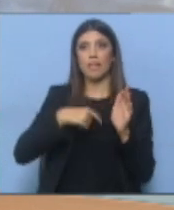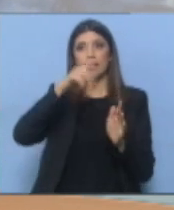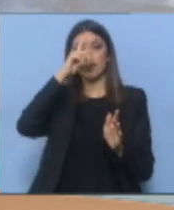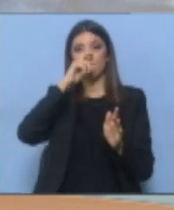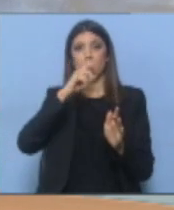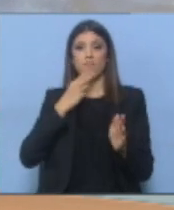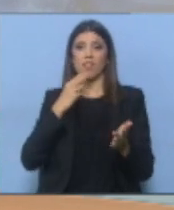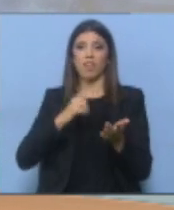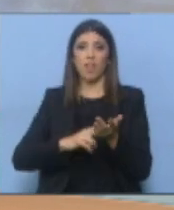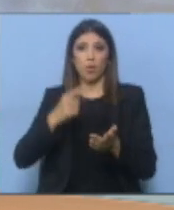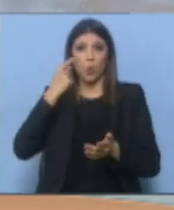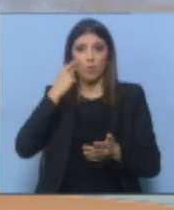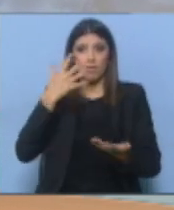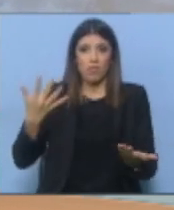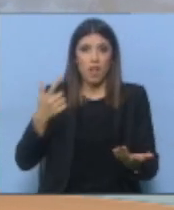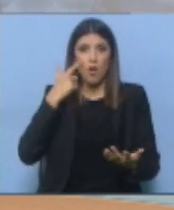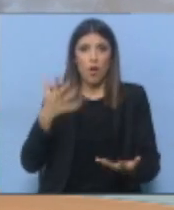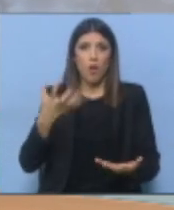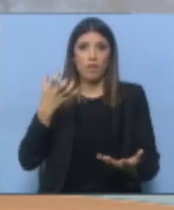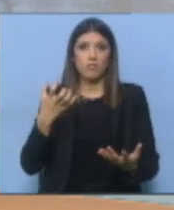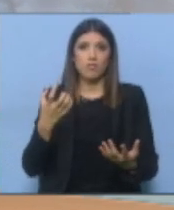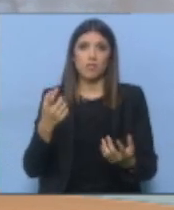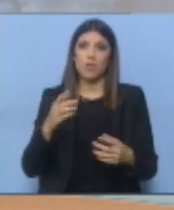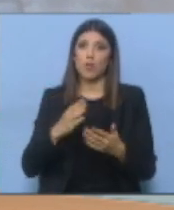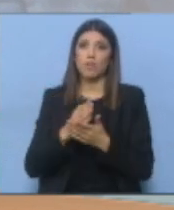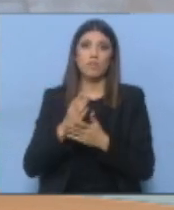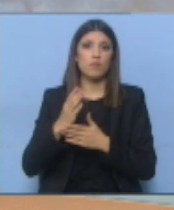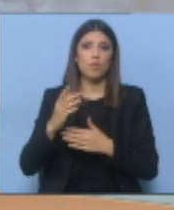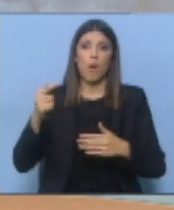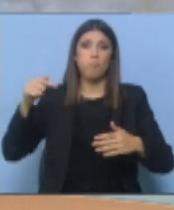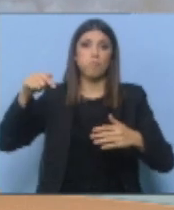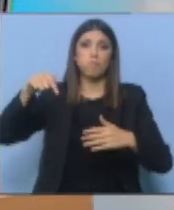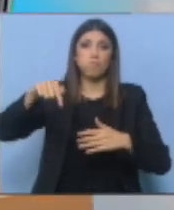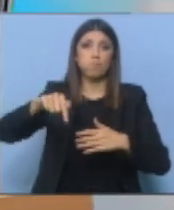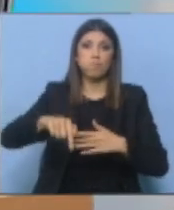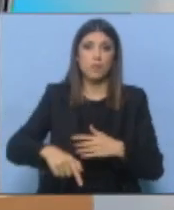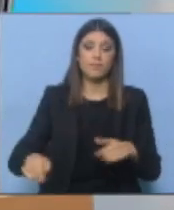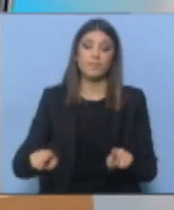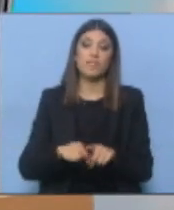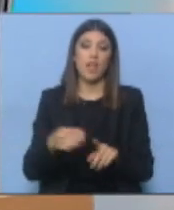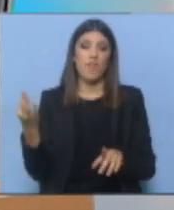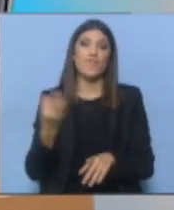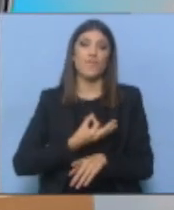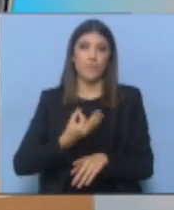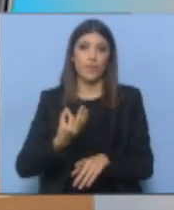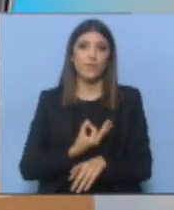já é conhecida, não é? E que se vai agudizando, não é, com o passar dos anos. Pois, de facto, há aqui